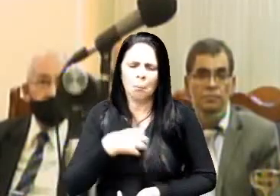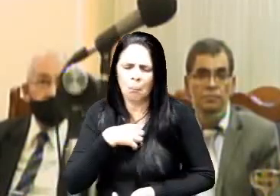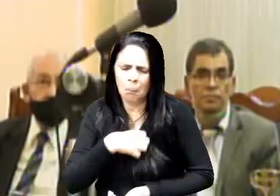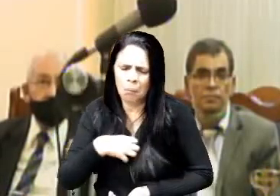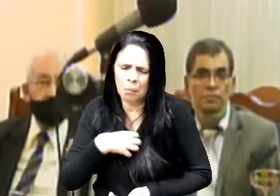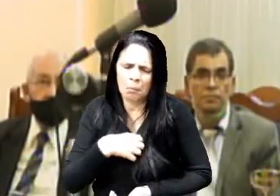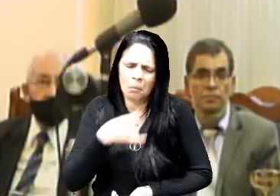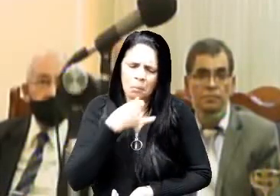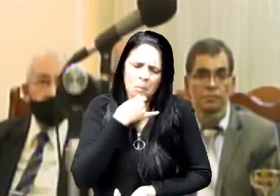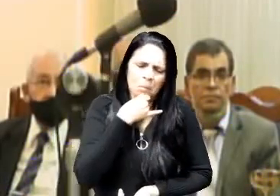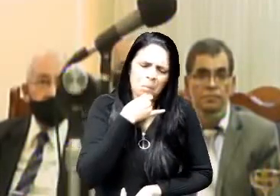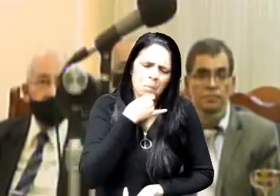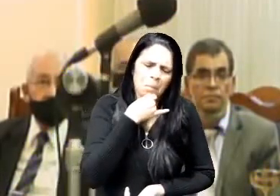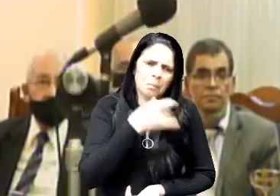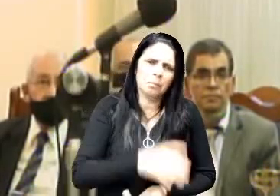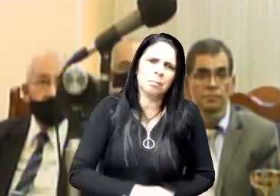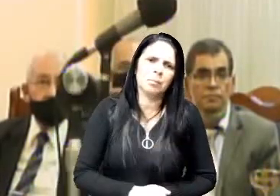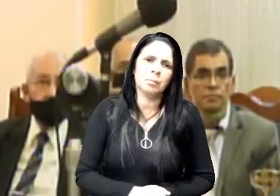Abatidos,